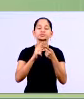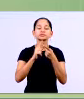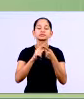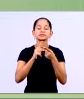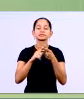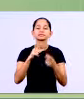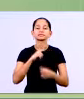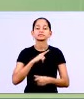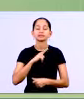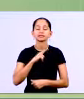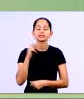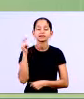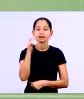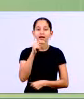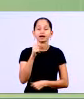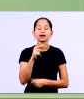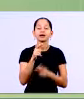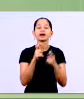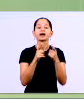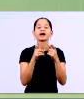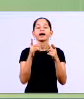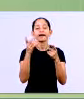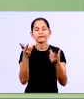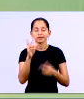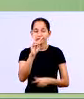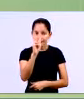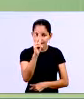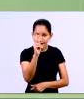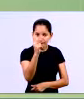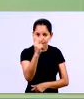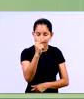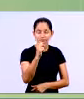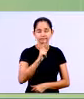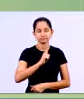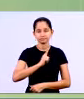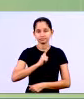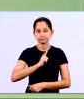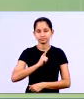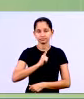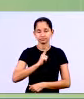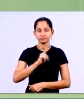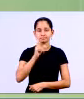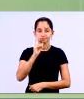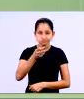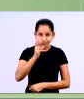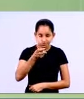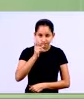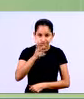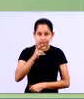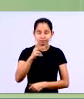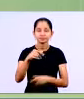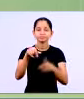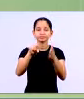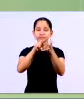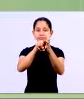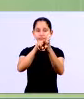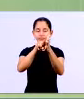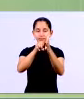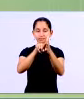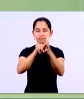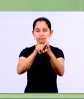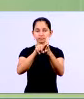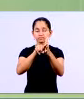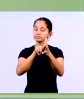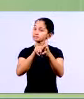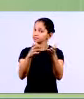na oxítona, e como é H, nós temos o hífen. Então, anti-herói é com